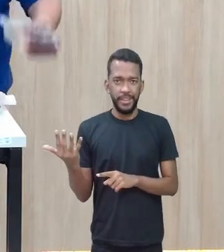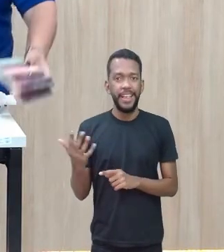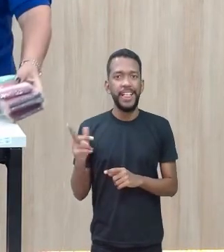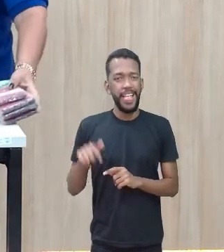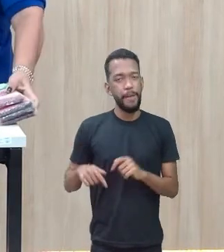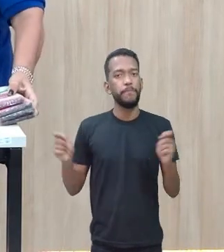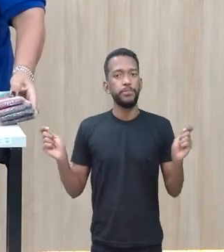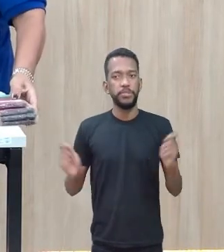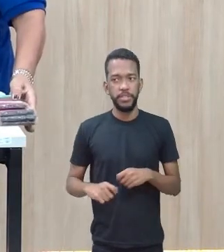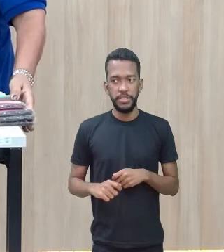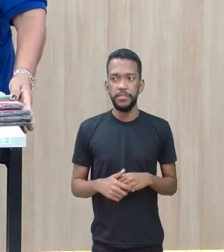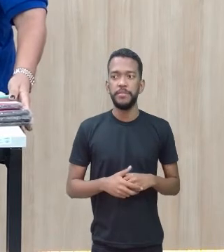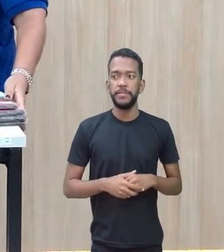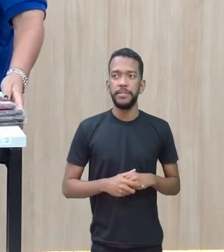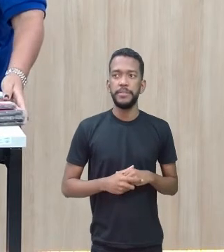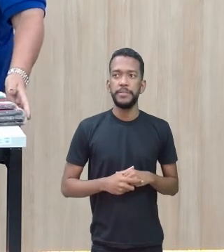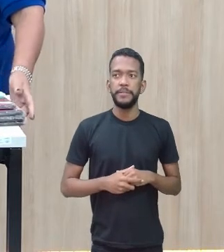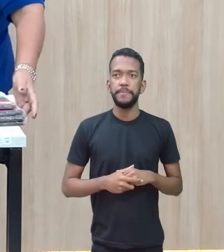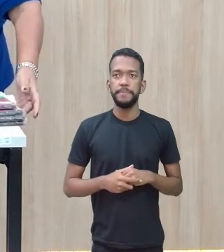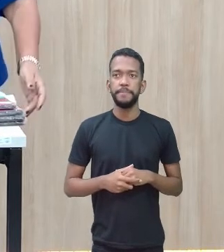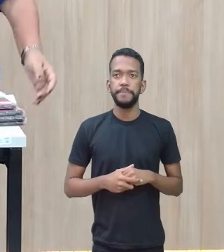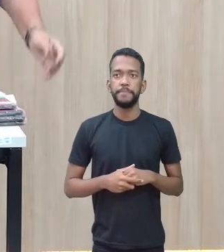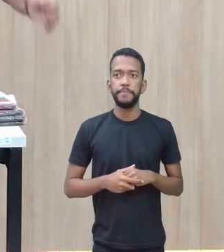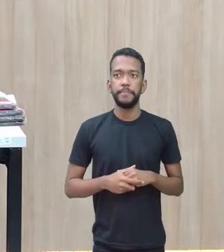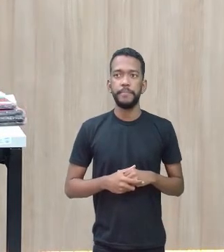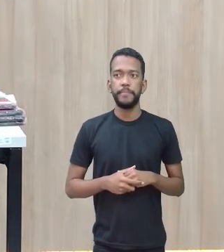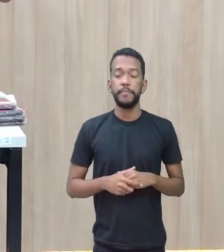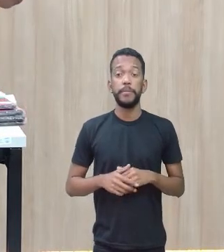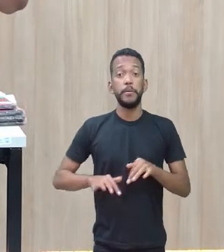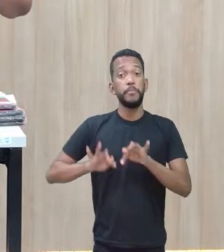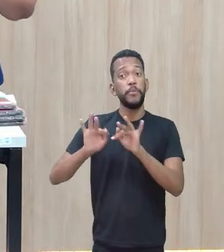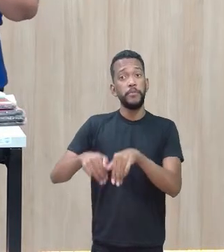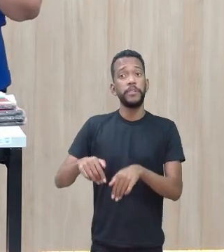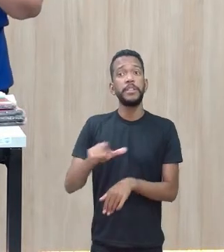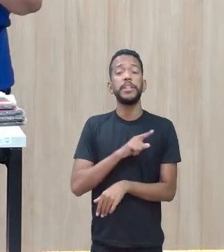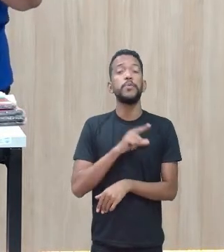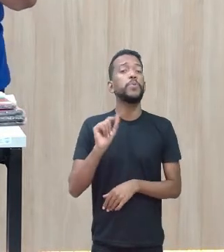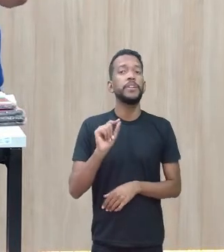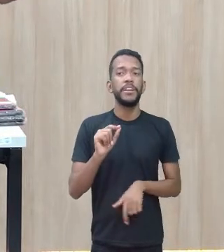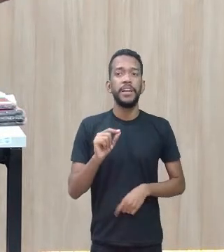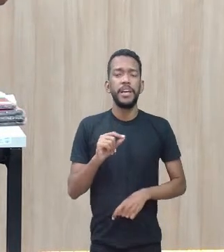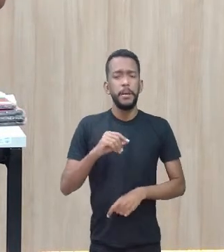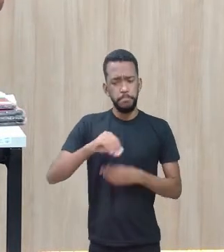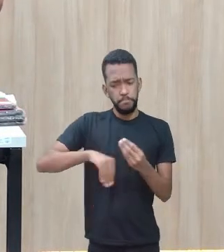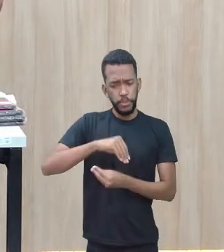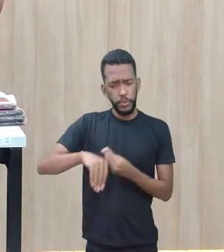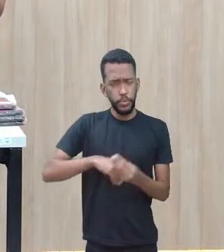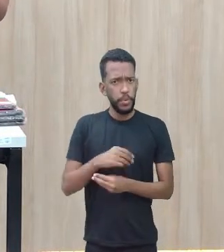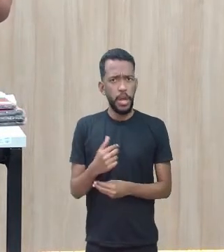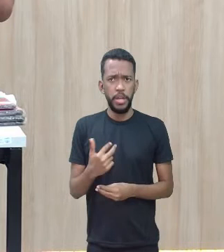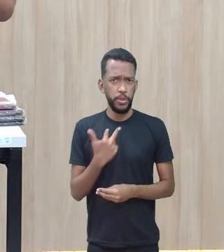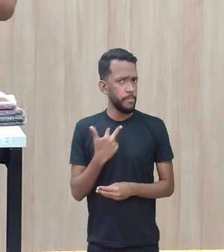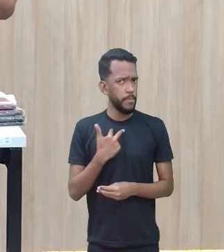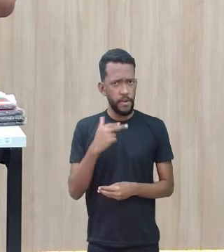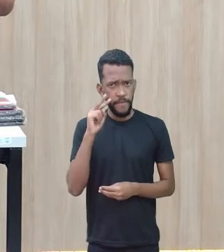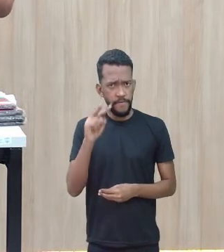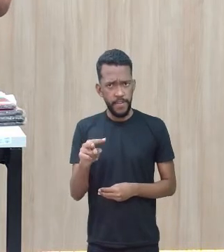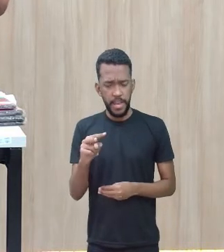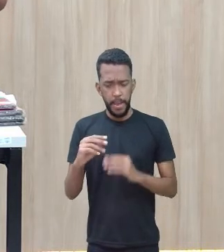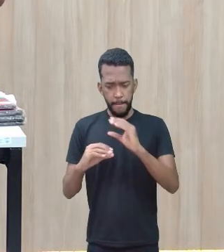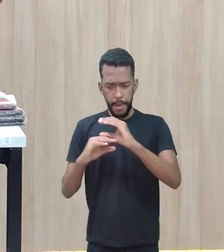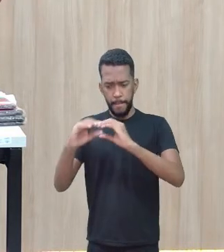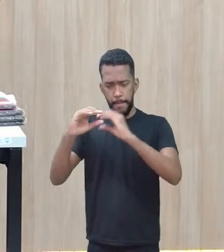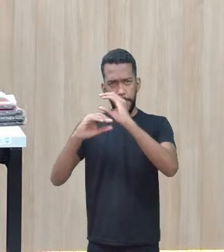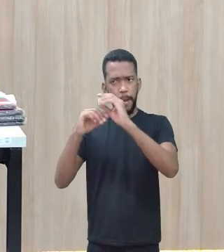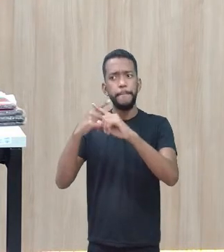possíveis serem montadas. E por fim, tem alguma mistura que não podemos ver as fases, mas